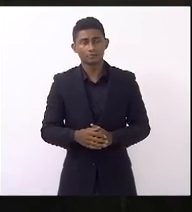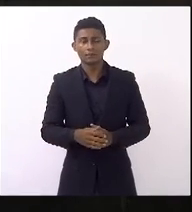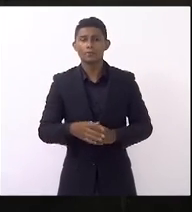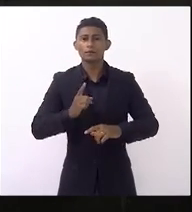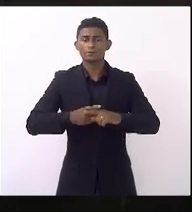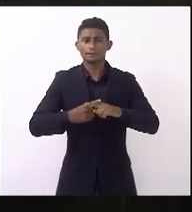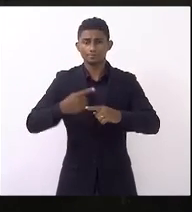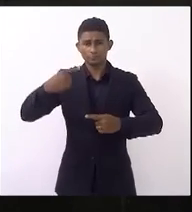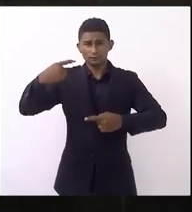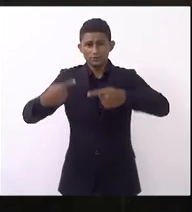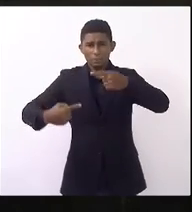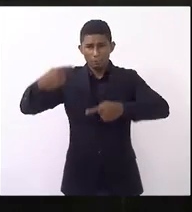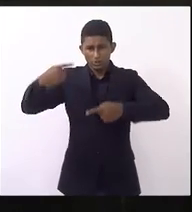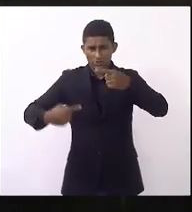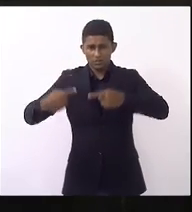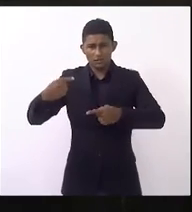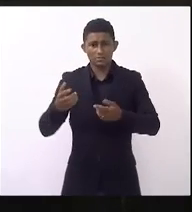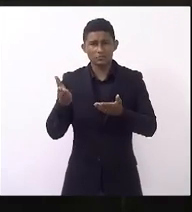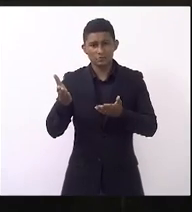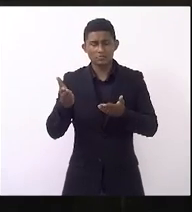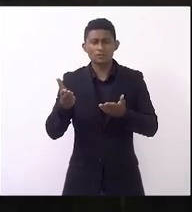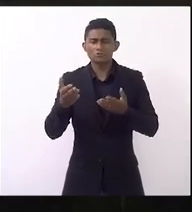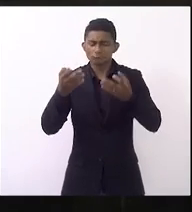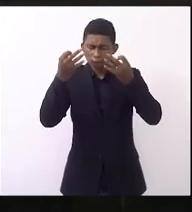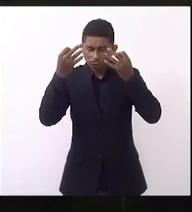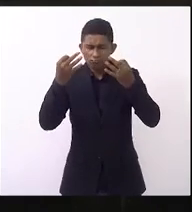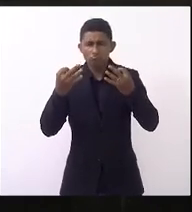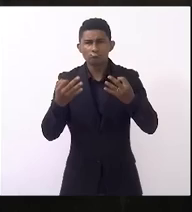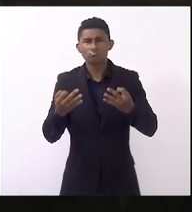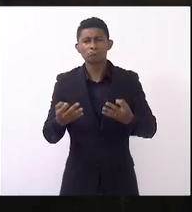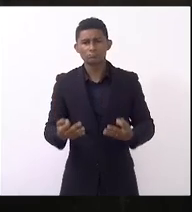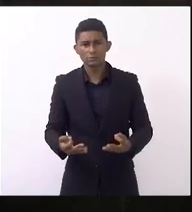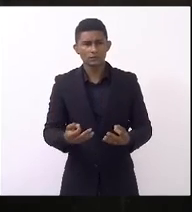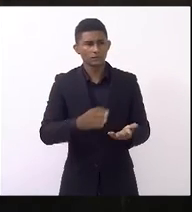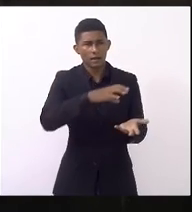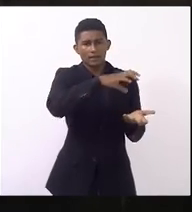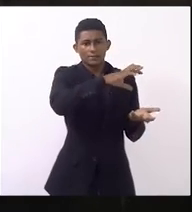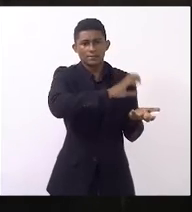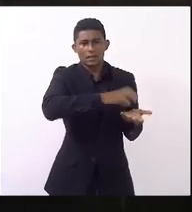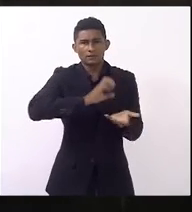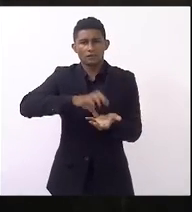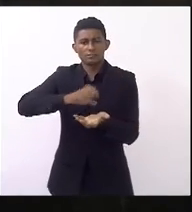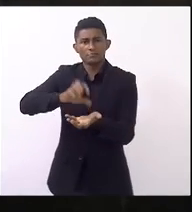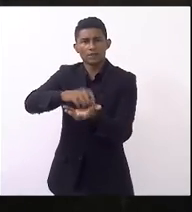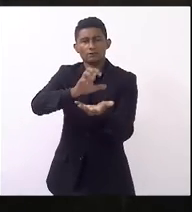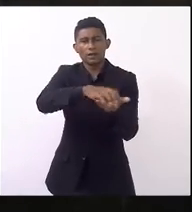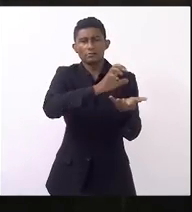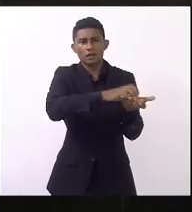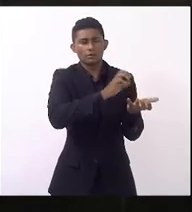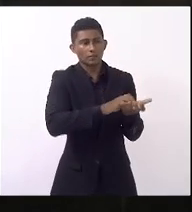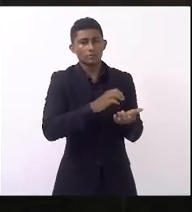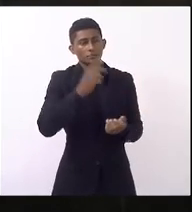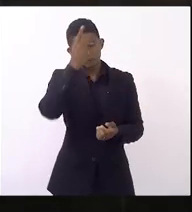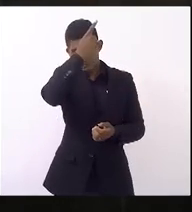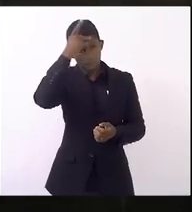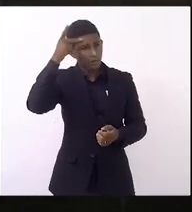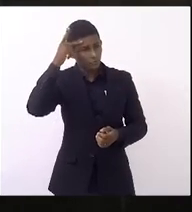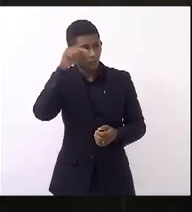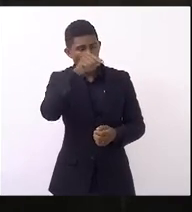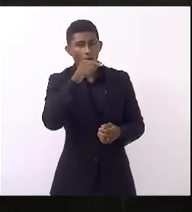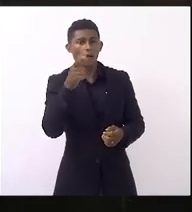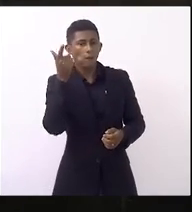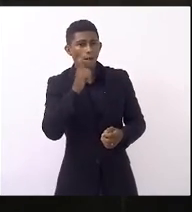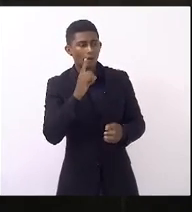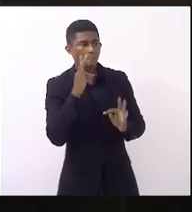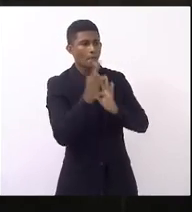política consolidada, que se baseia nos centros de atendimento psicossocial, nos centros de convivência, em todo o conjunto